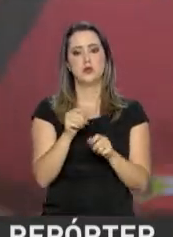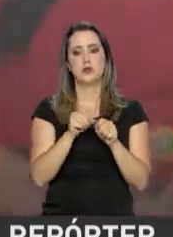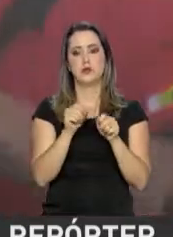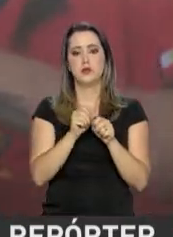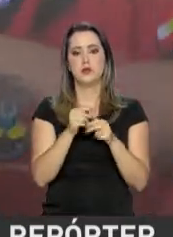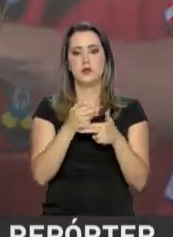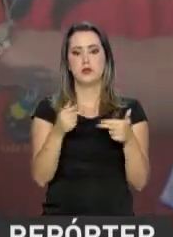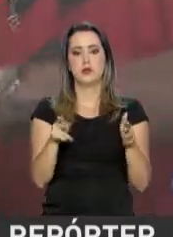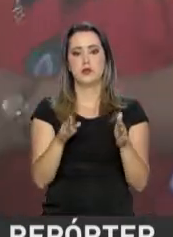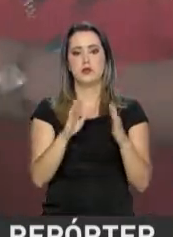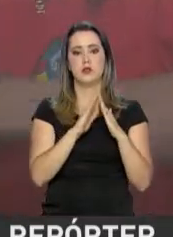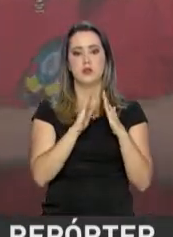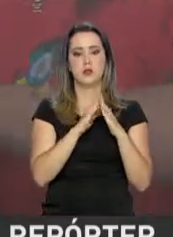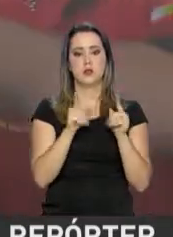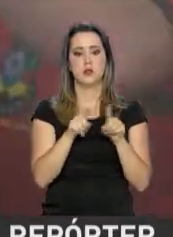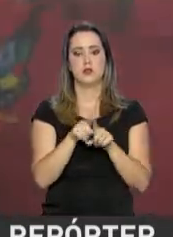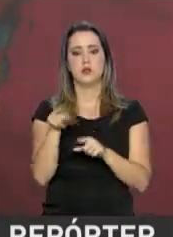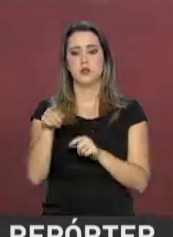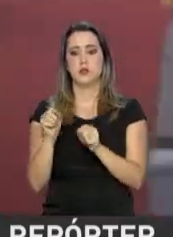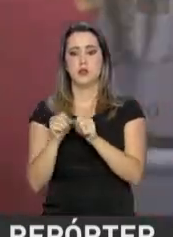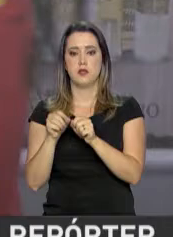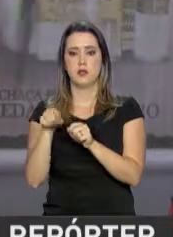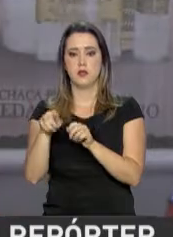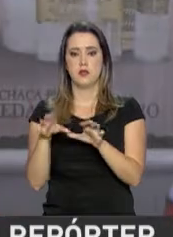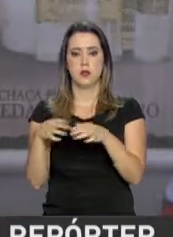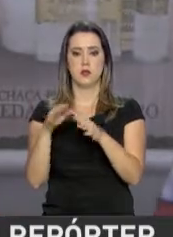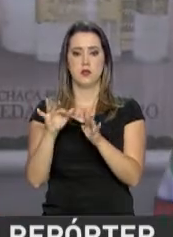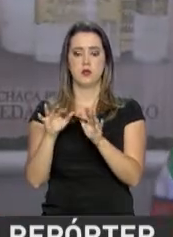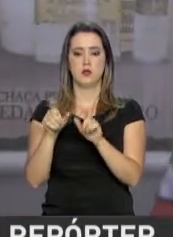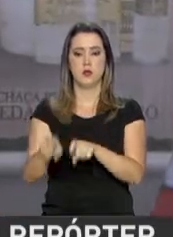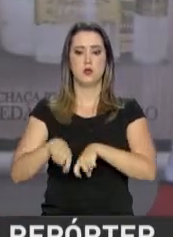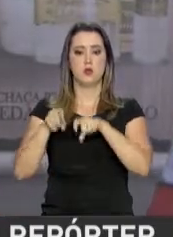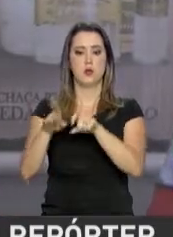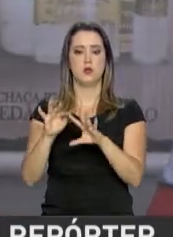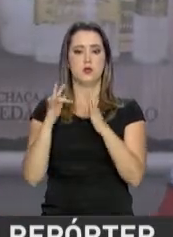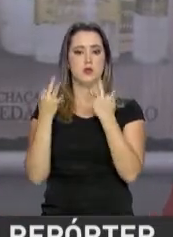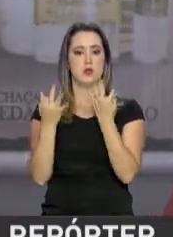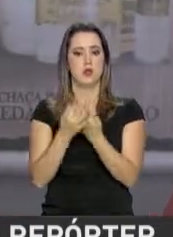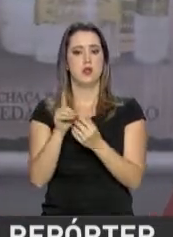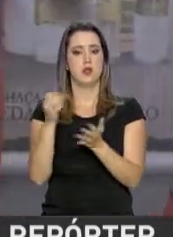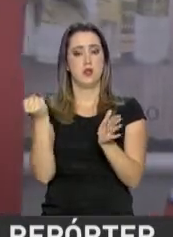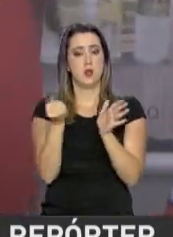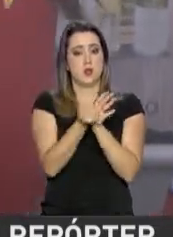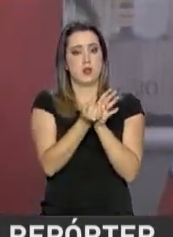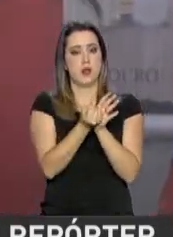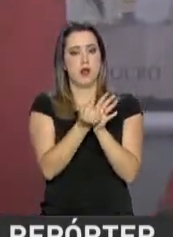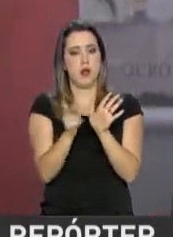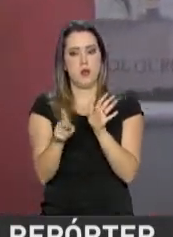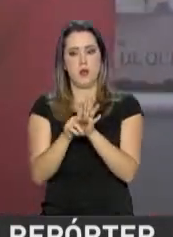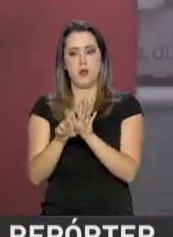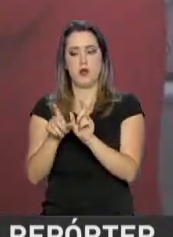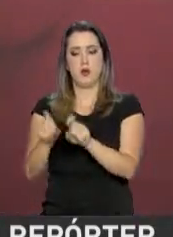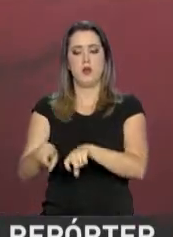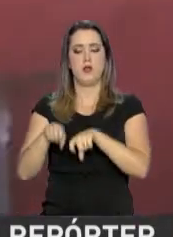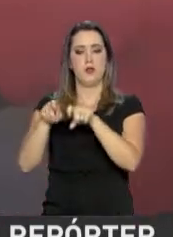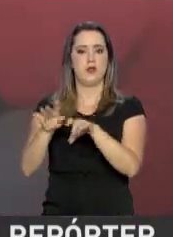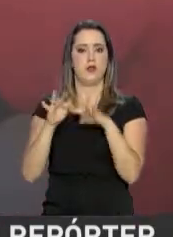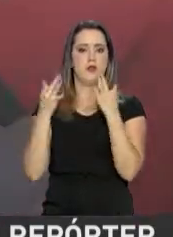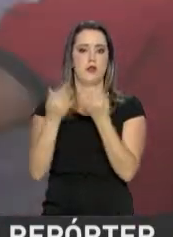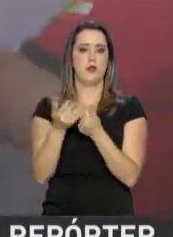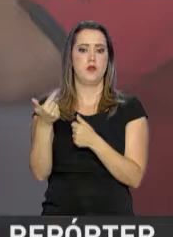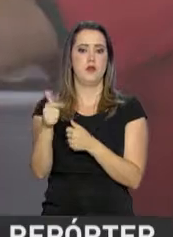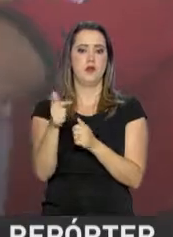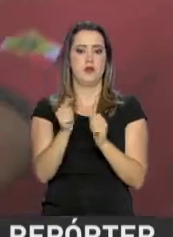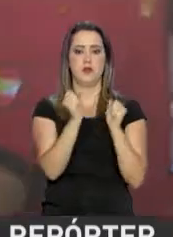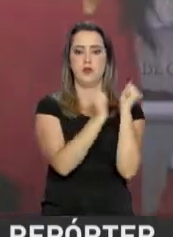por exemplo eles são feitos pela agricultura familiar aí tem o selo da agricultura familiar você sabe que só tem a família trabalhando que não têm